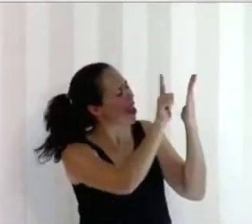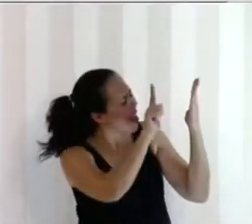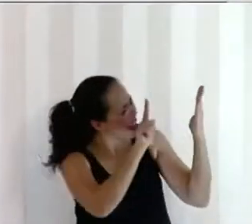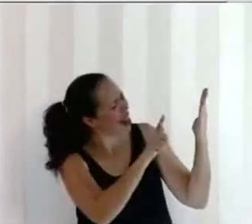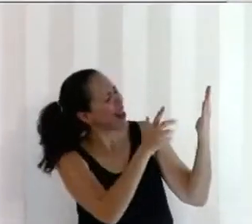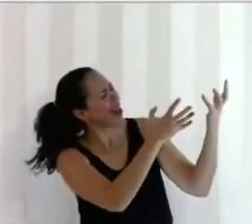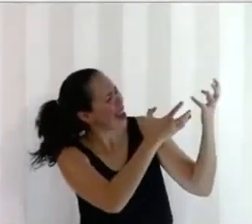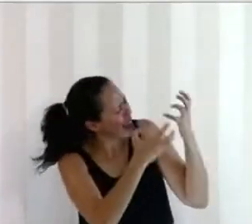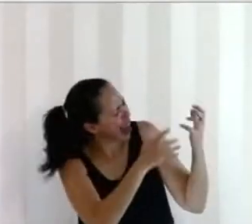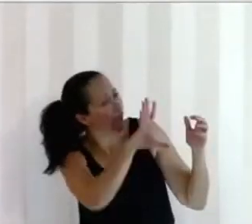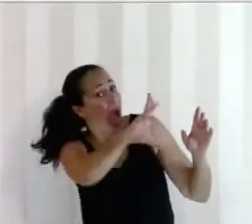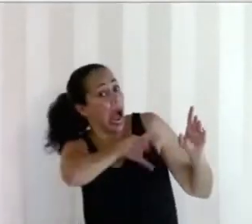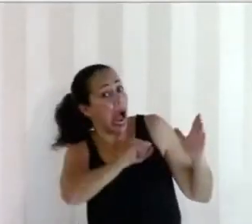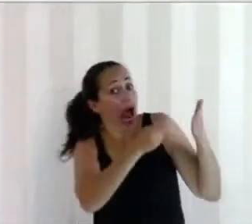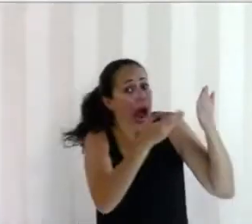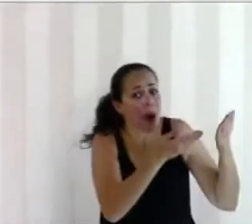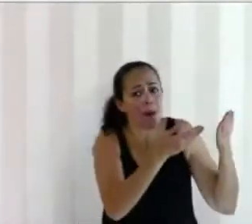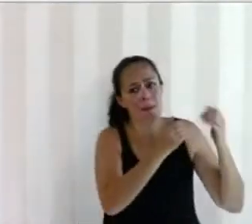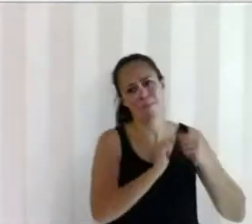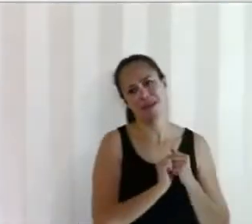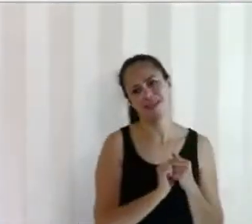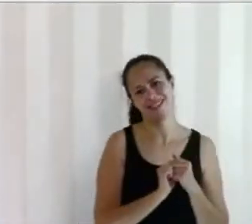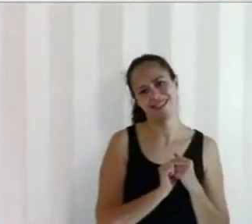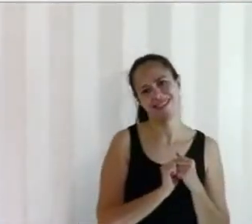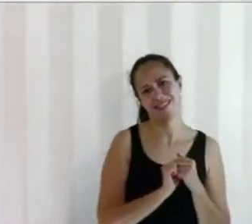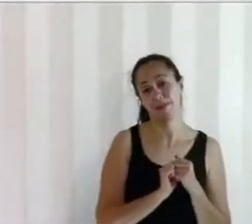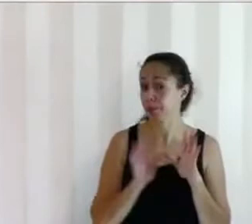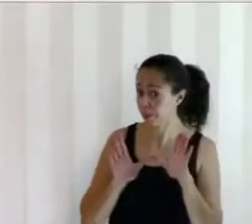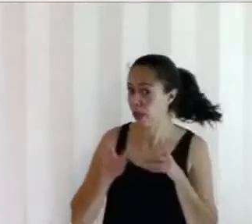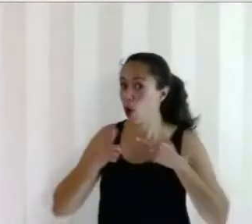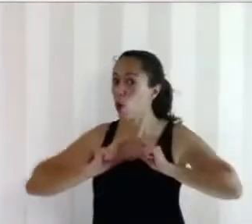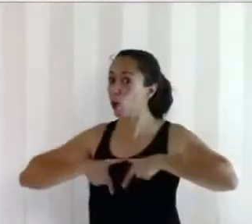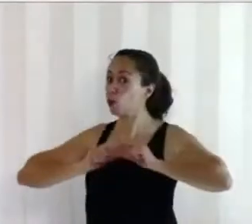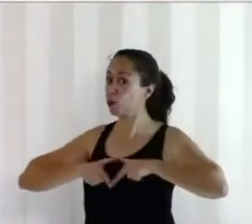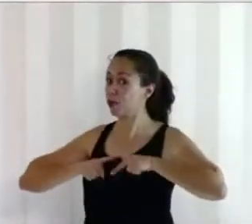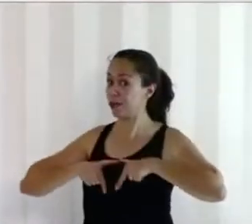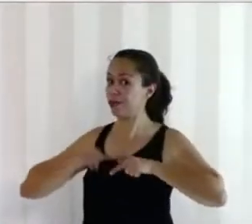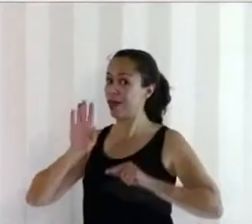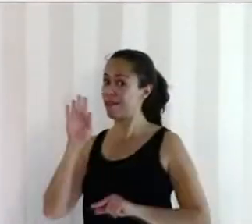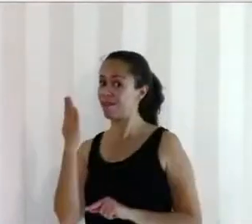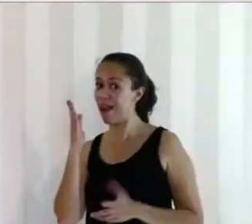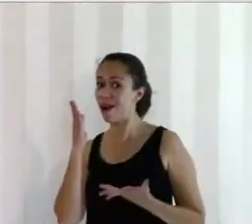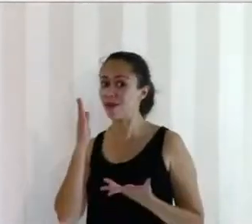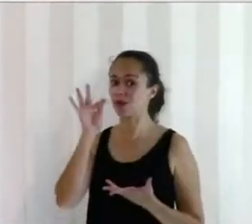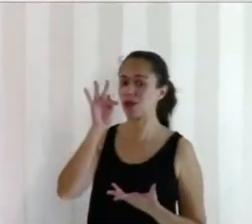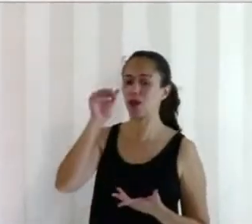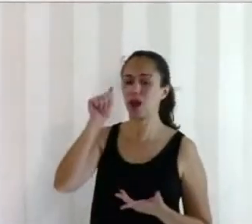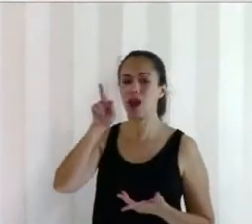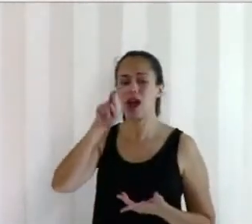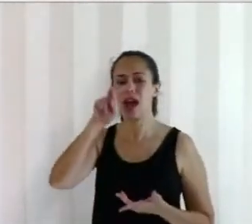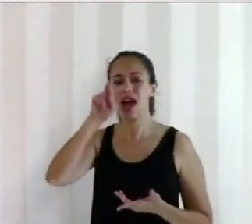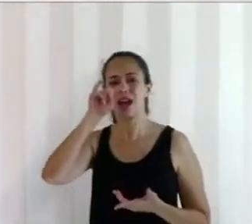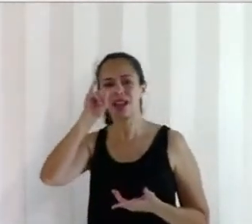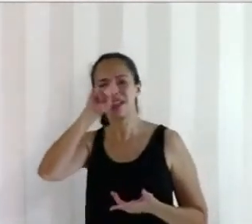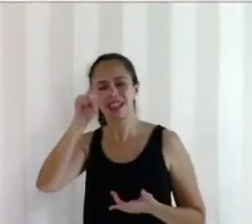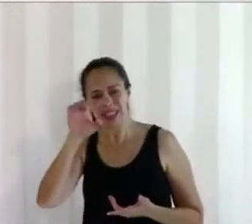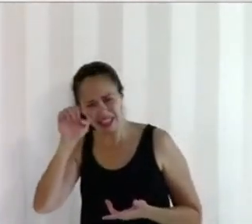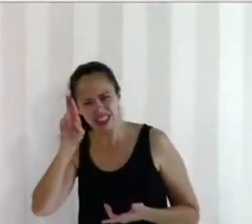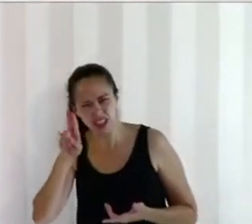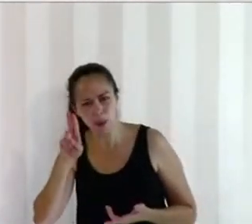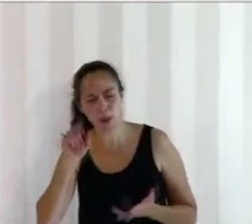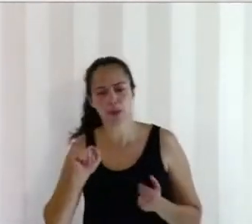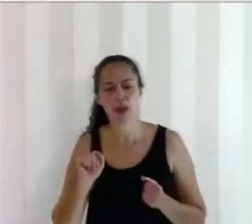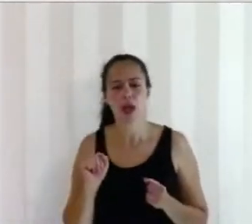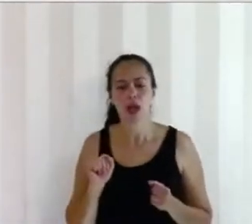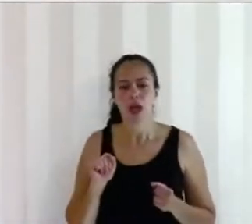Eles erravam no seguinte: quando eles pensavam que a vontade de Deus era o seu conjunto de normas.